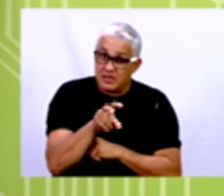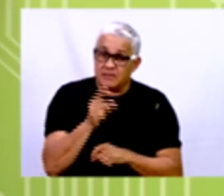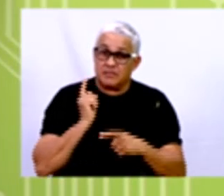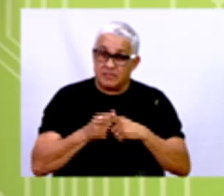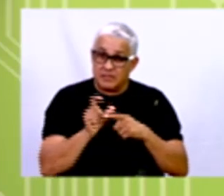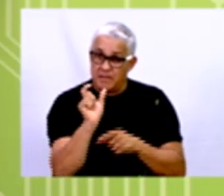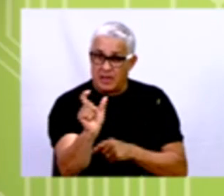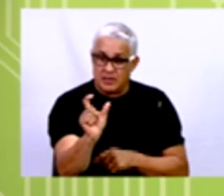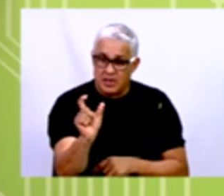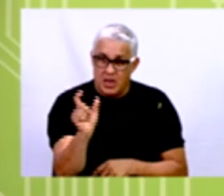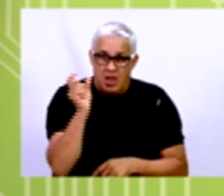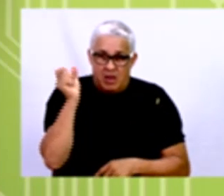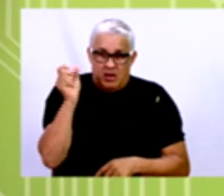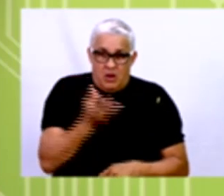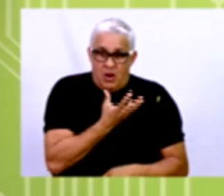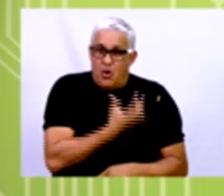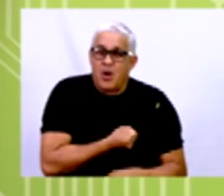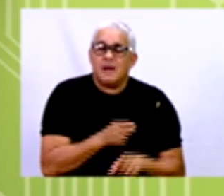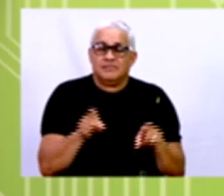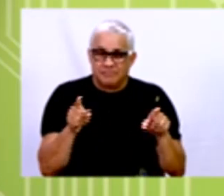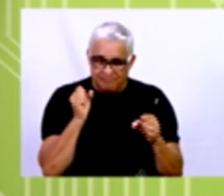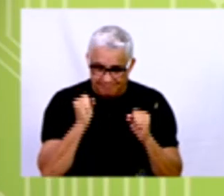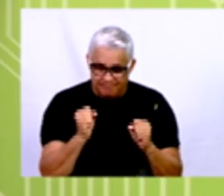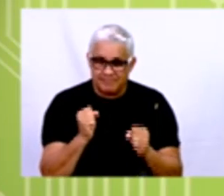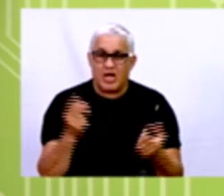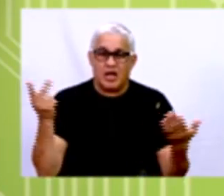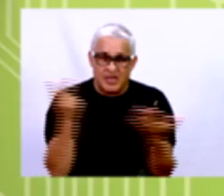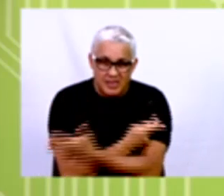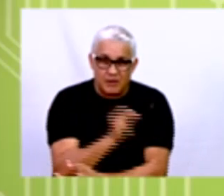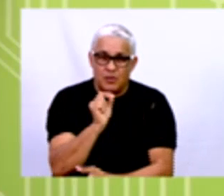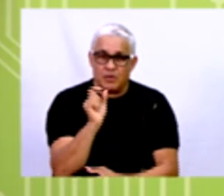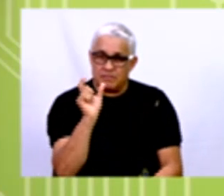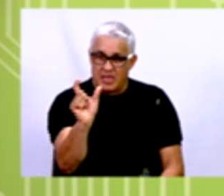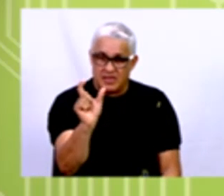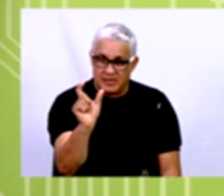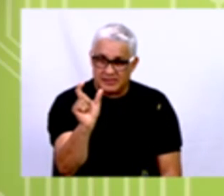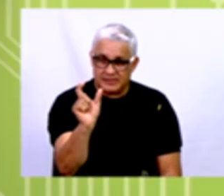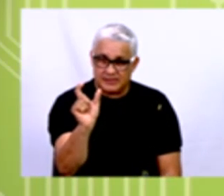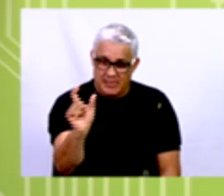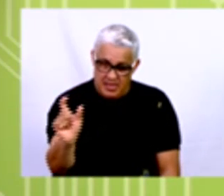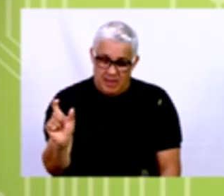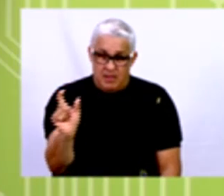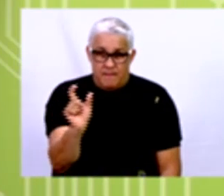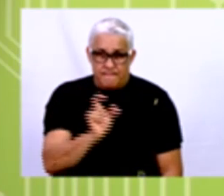têm poder. E através da palavra, você pode, de repente,